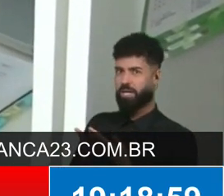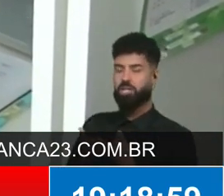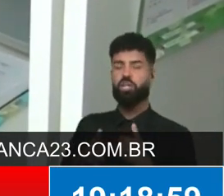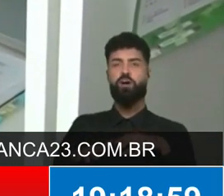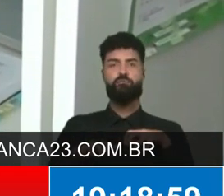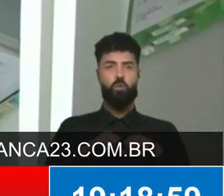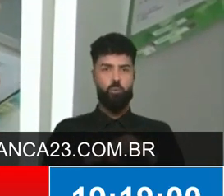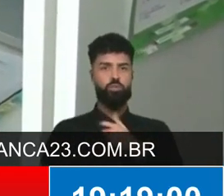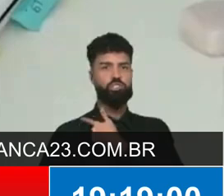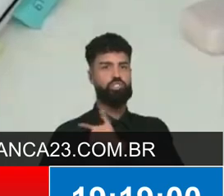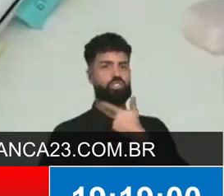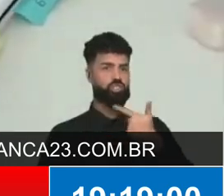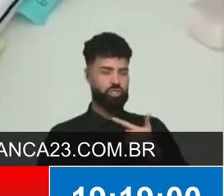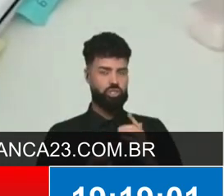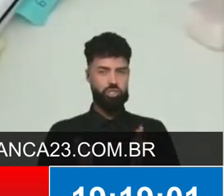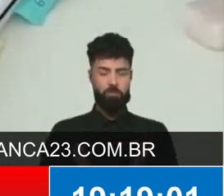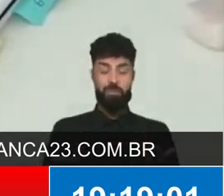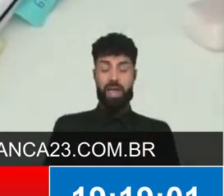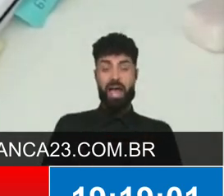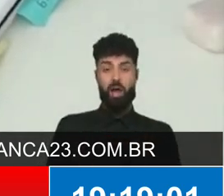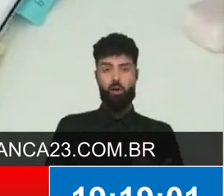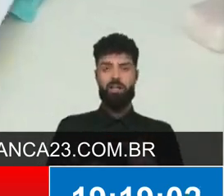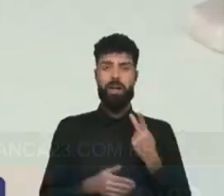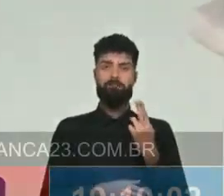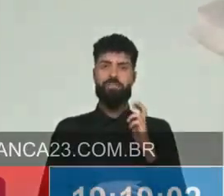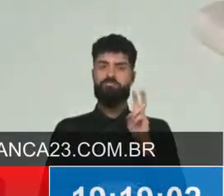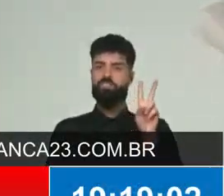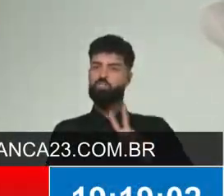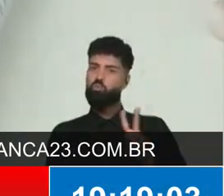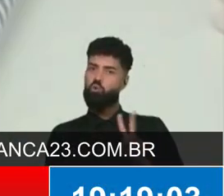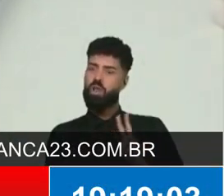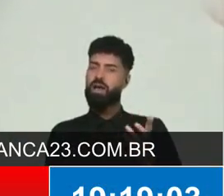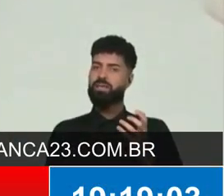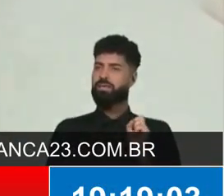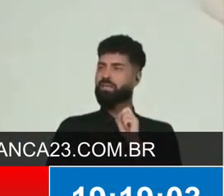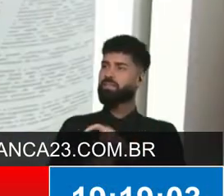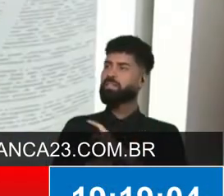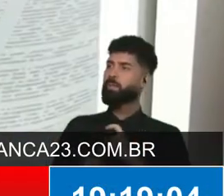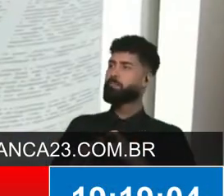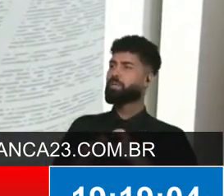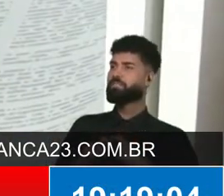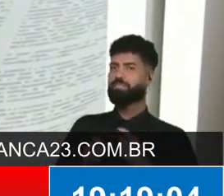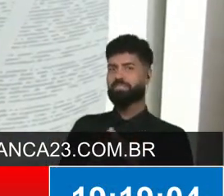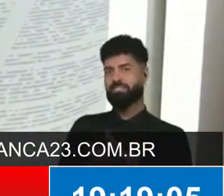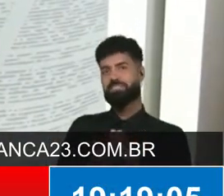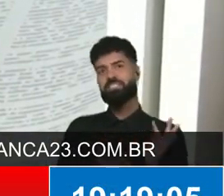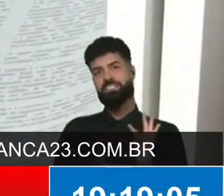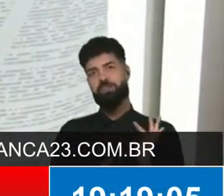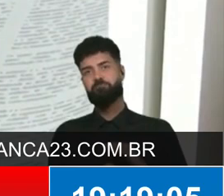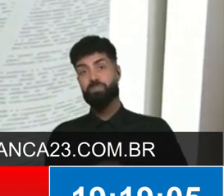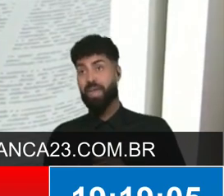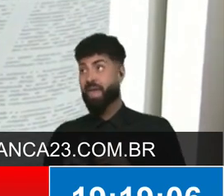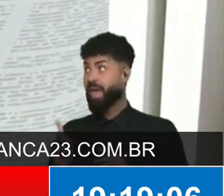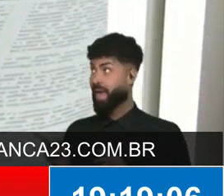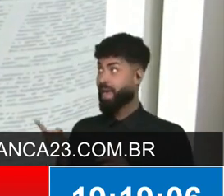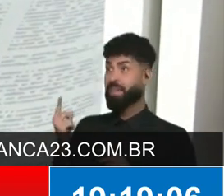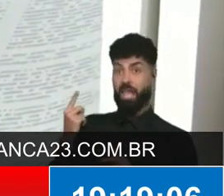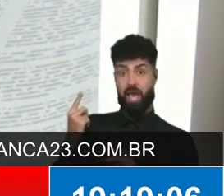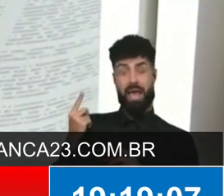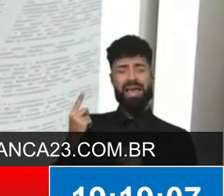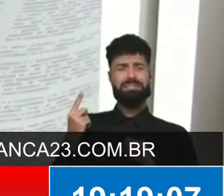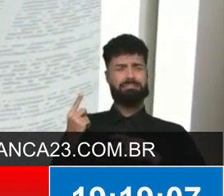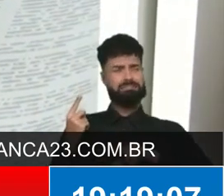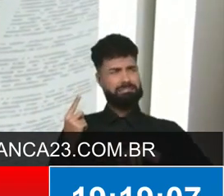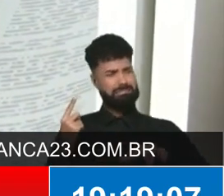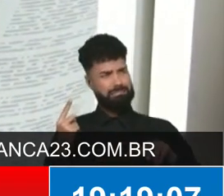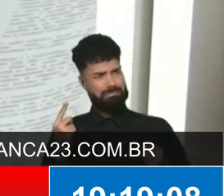concluiu o ensino médio e agora faz pré-vestibular para cursar medicina. Ela é uma das centenas de jovens que